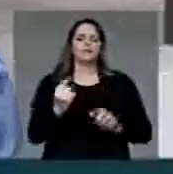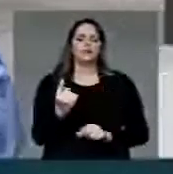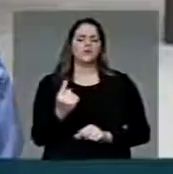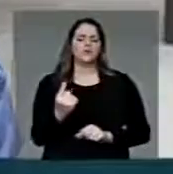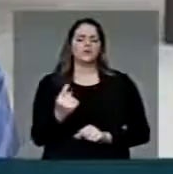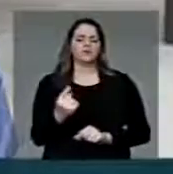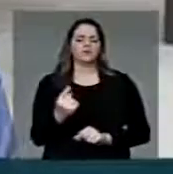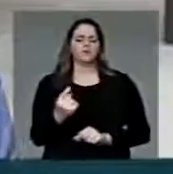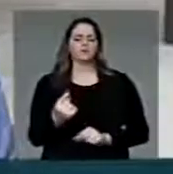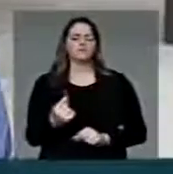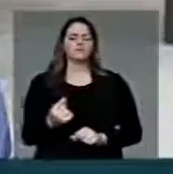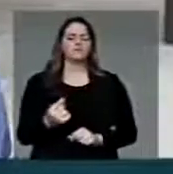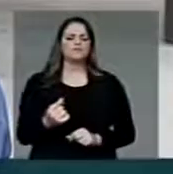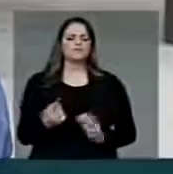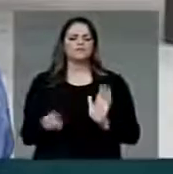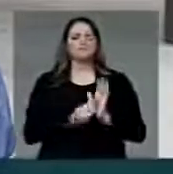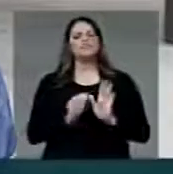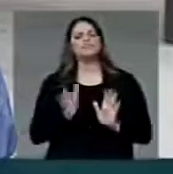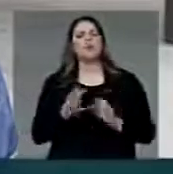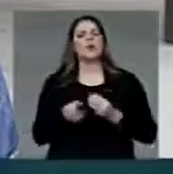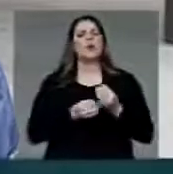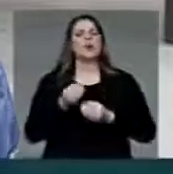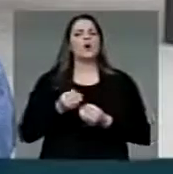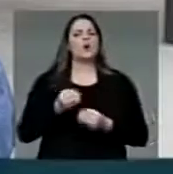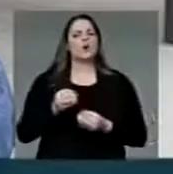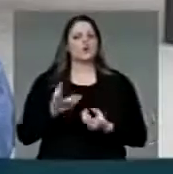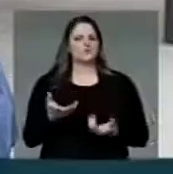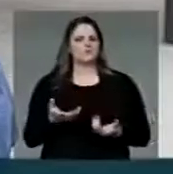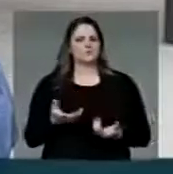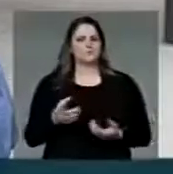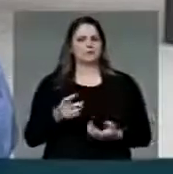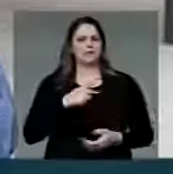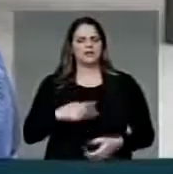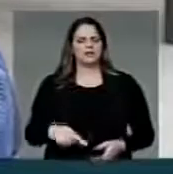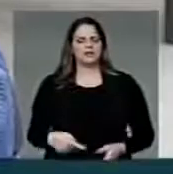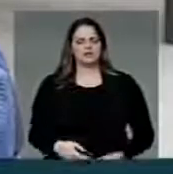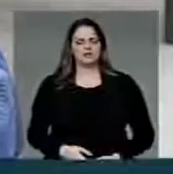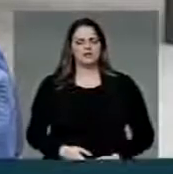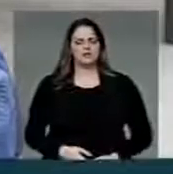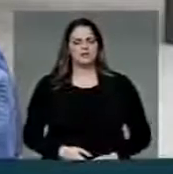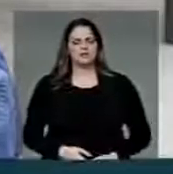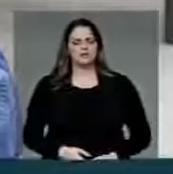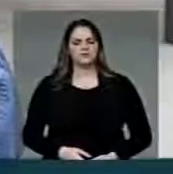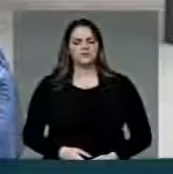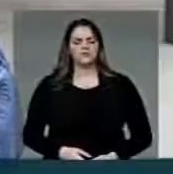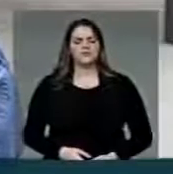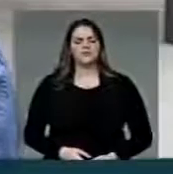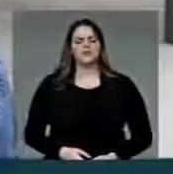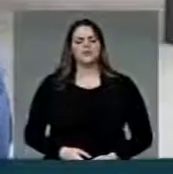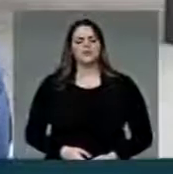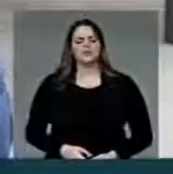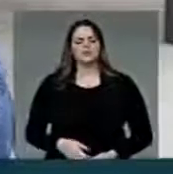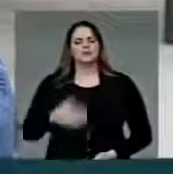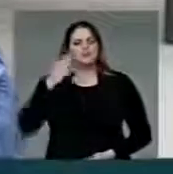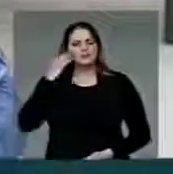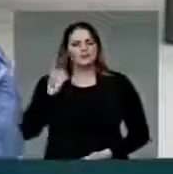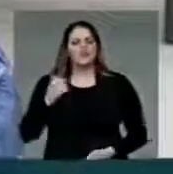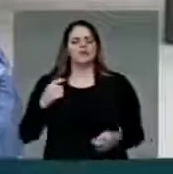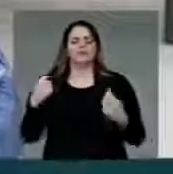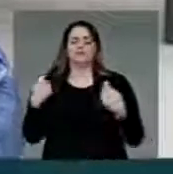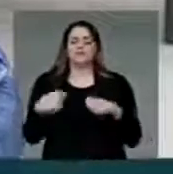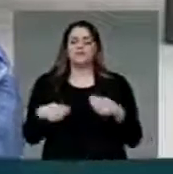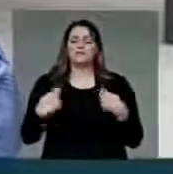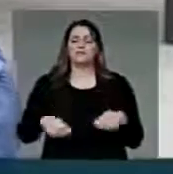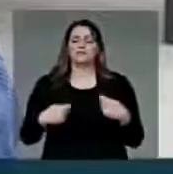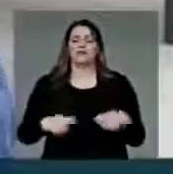já estabeleceu quem seria presidente. 11. Embora se reconheça a premente necessidade